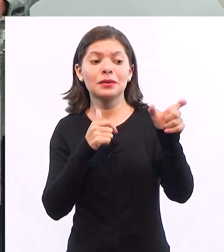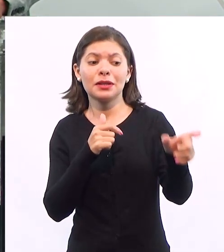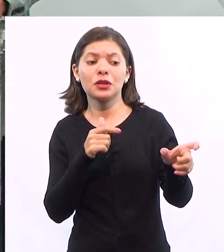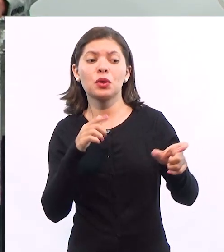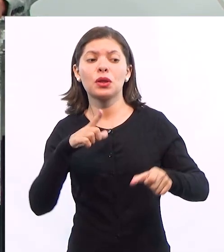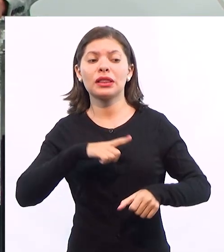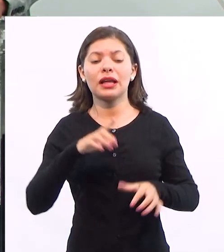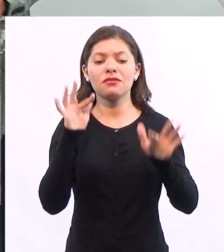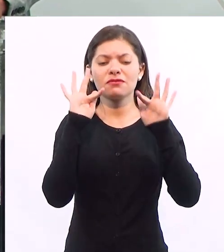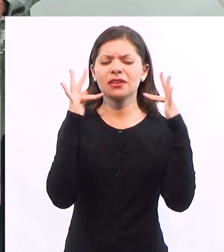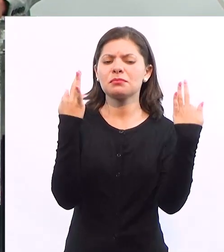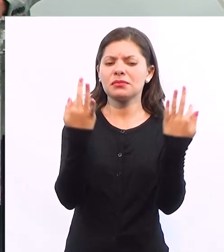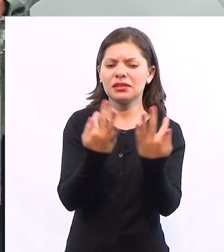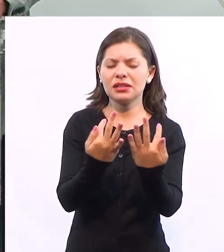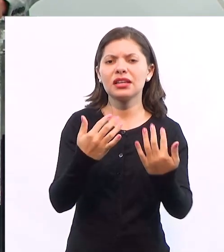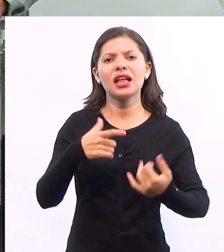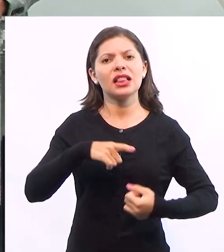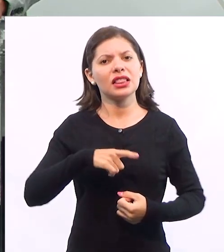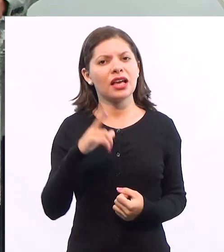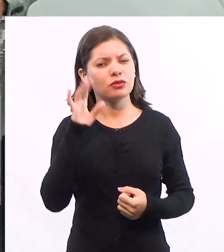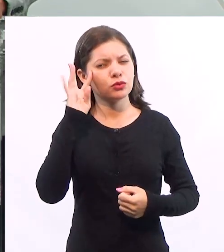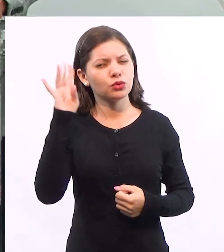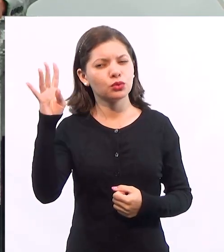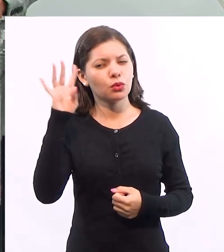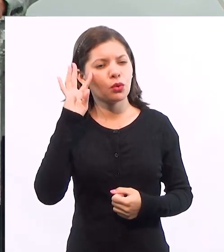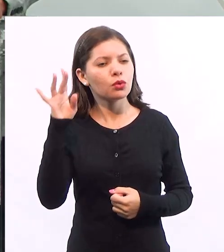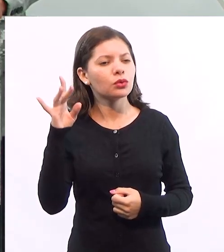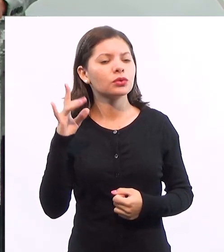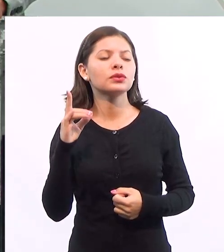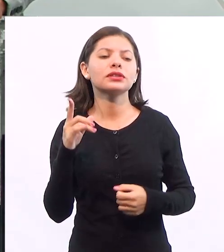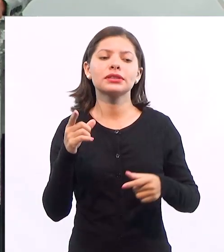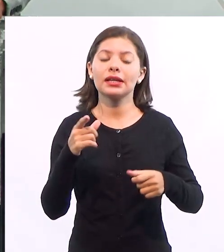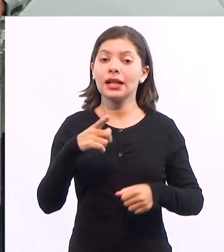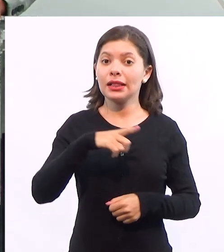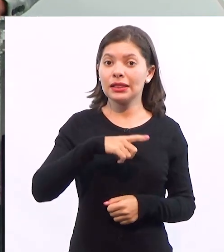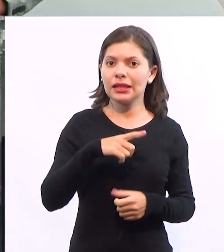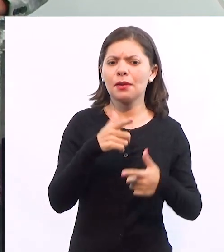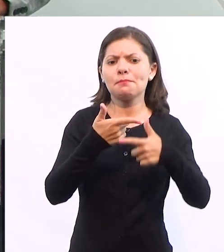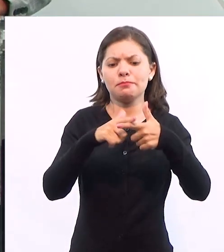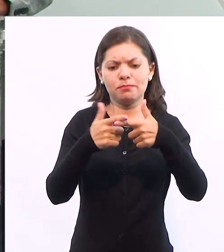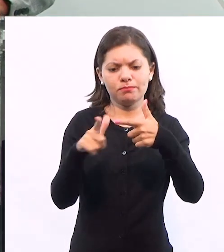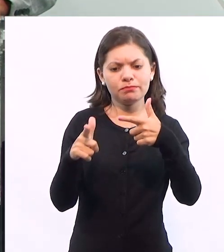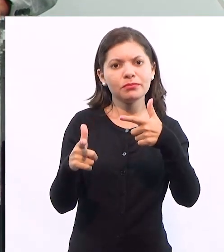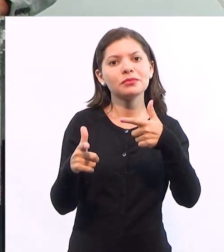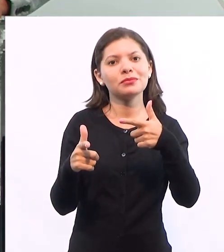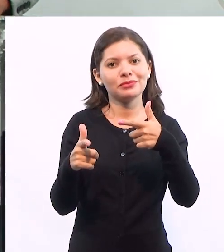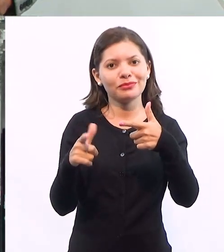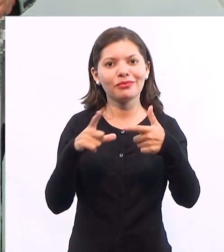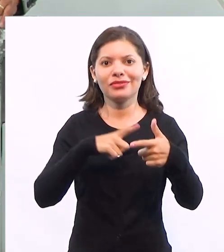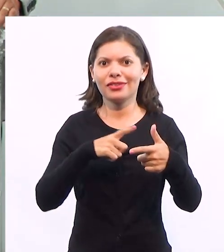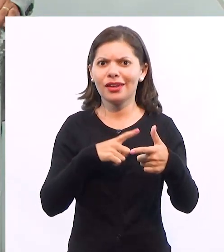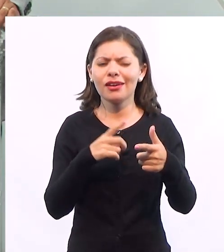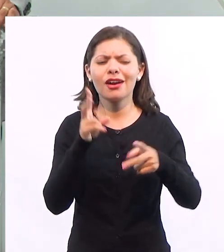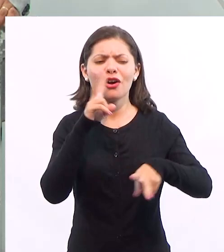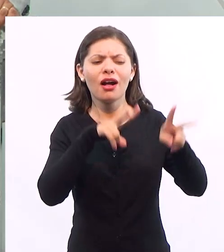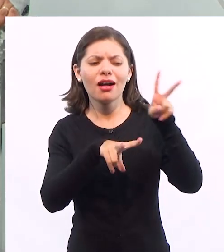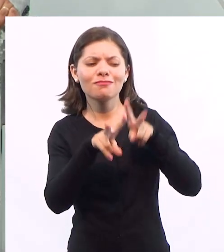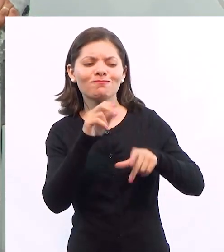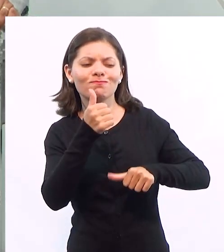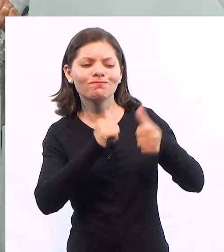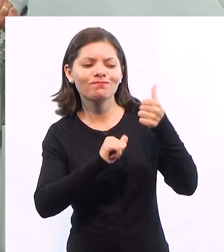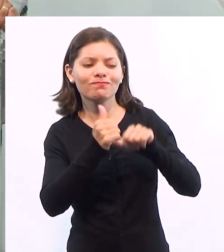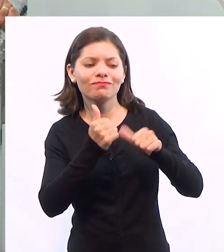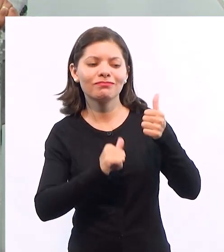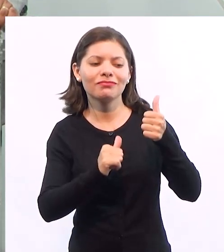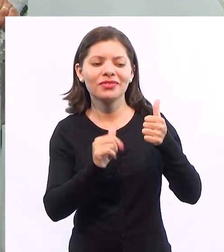tem família, aquele trabalhador ele tem sonhos, aquele trabalhador ele tem problemas. Olharam em algum momento?